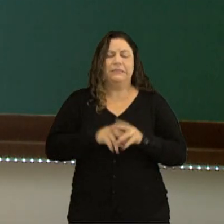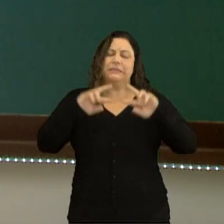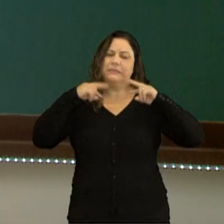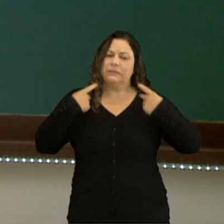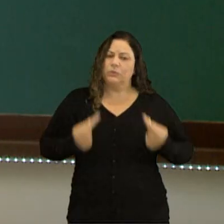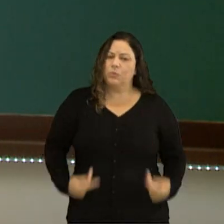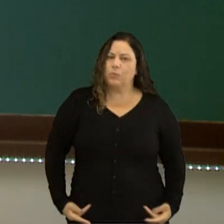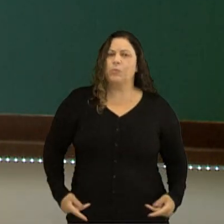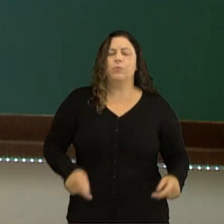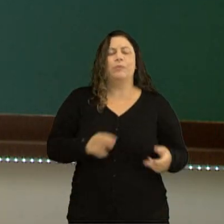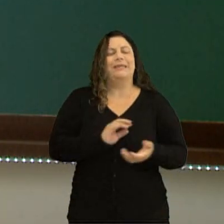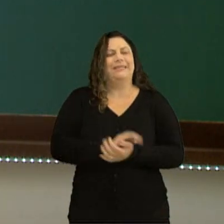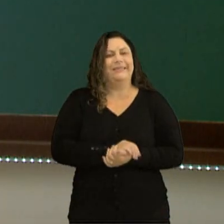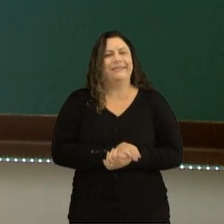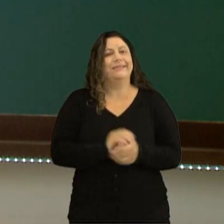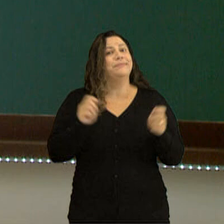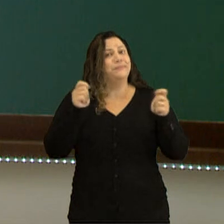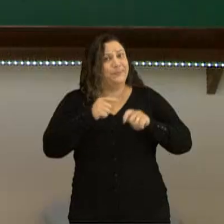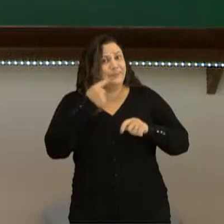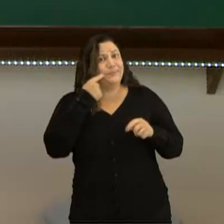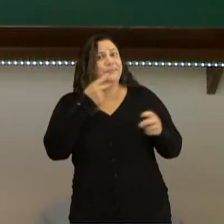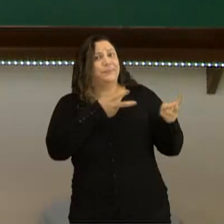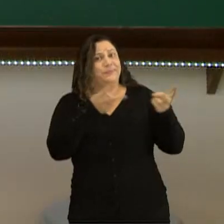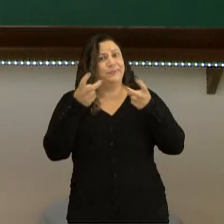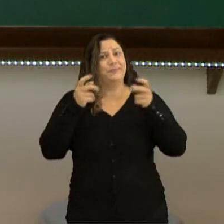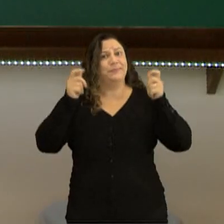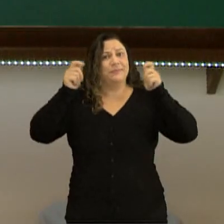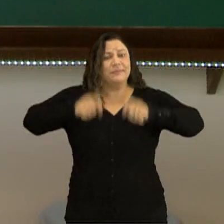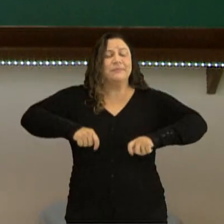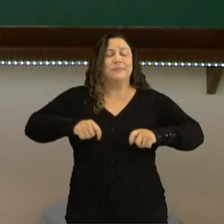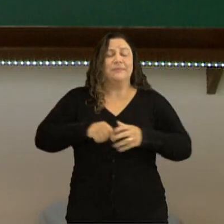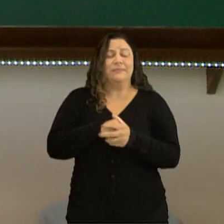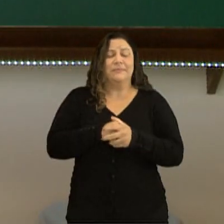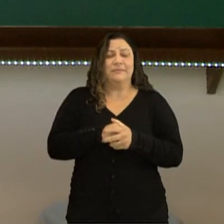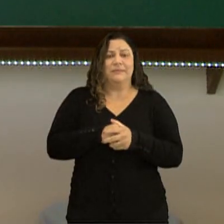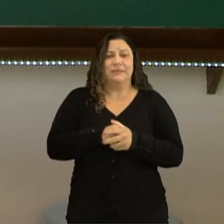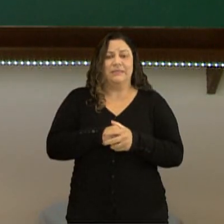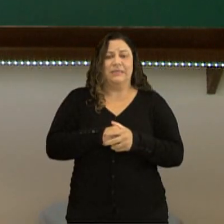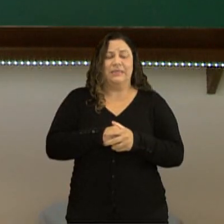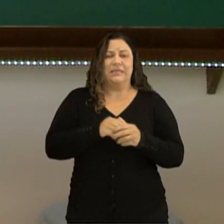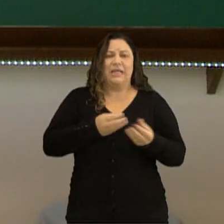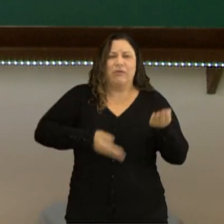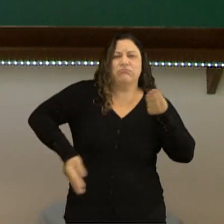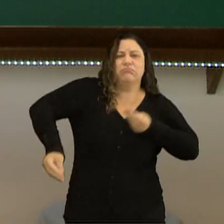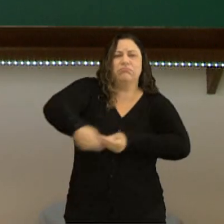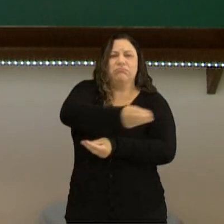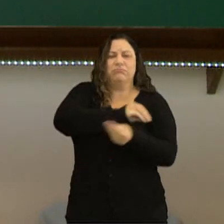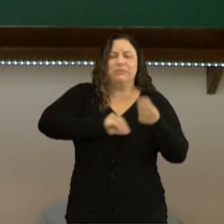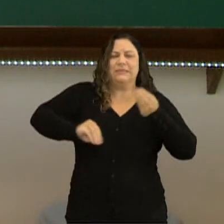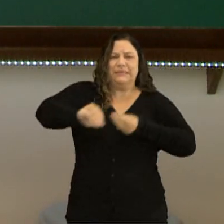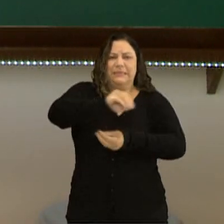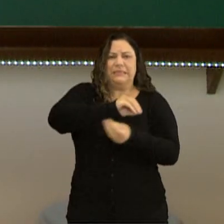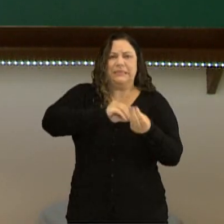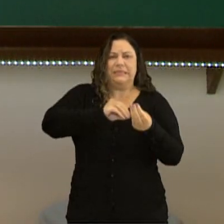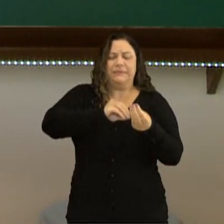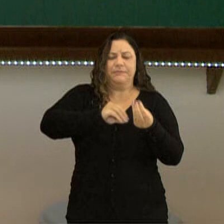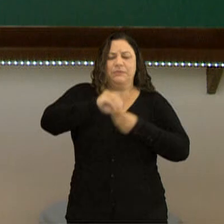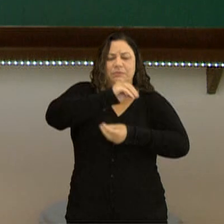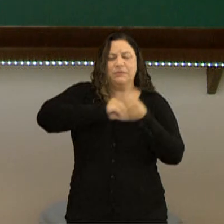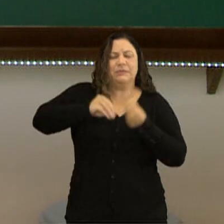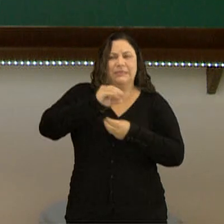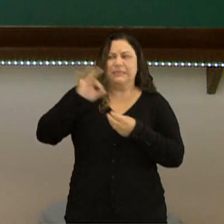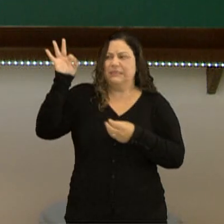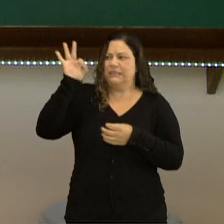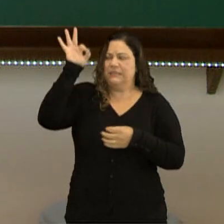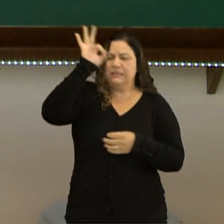e urina humana, infelizmente, é um dos meios de transporte ali dessa doença. E a mosca,